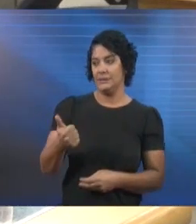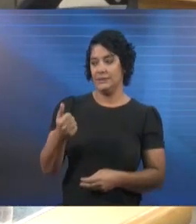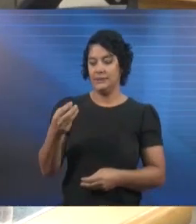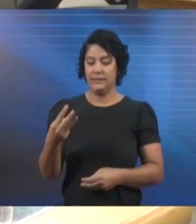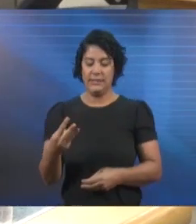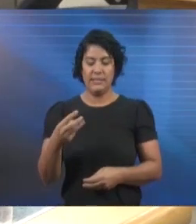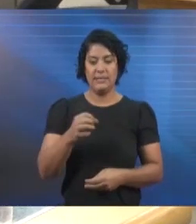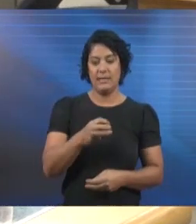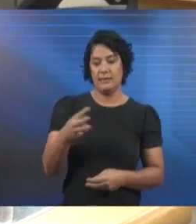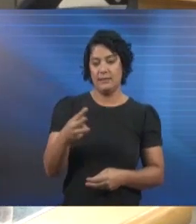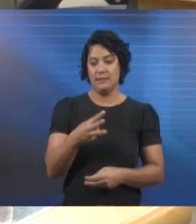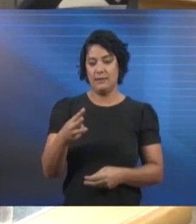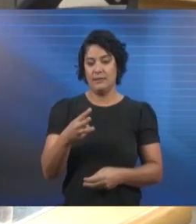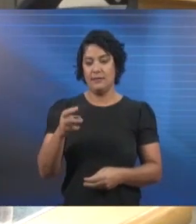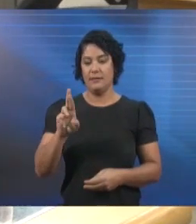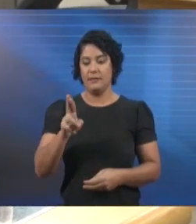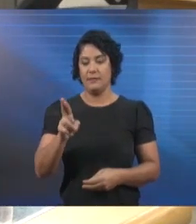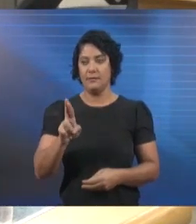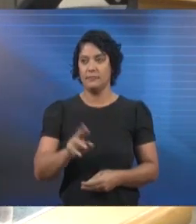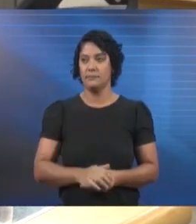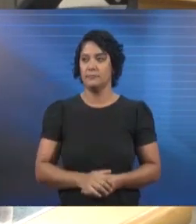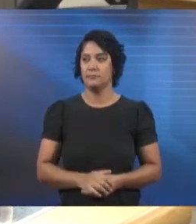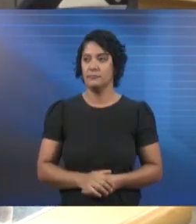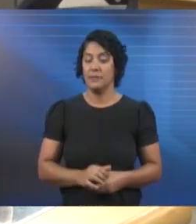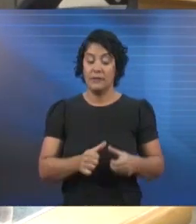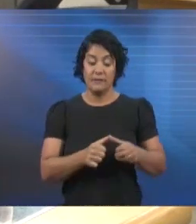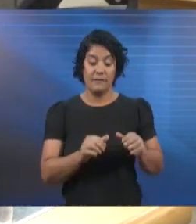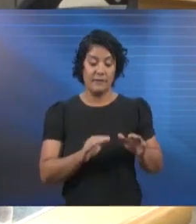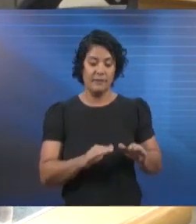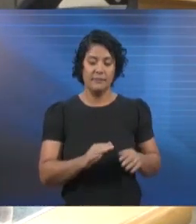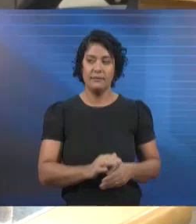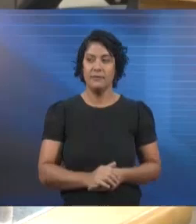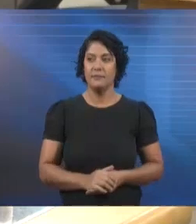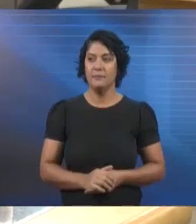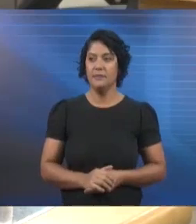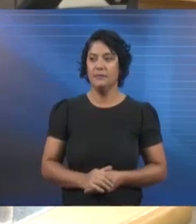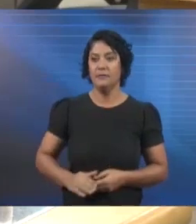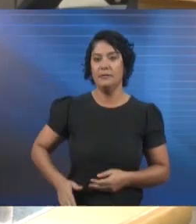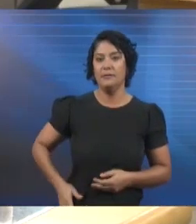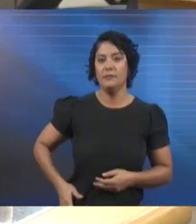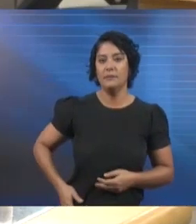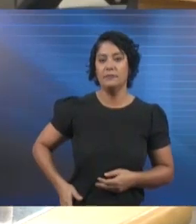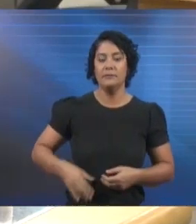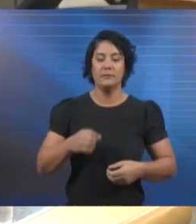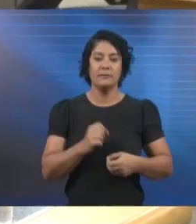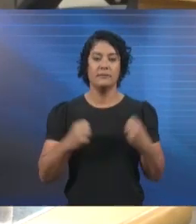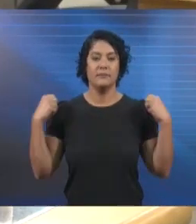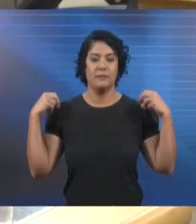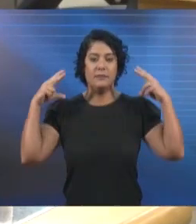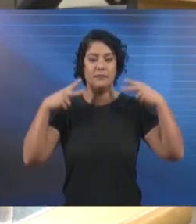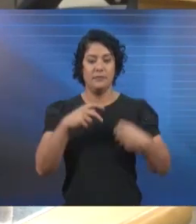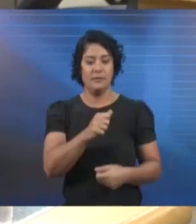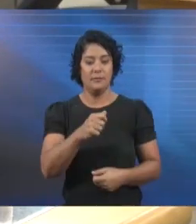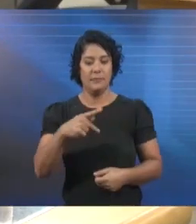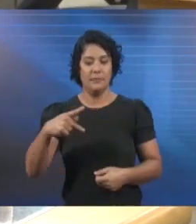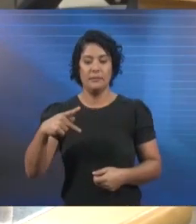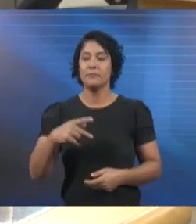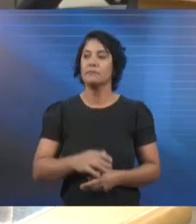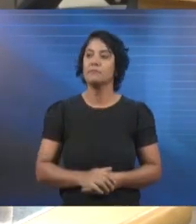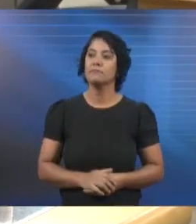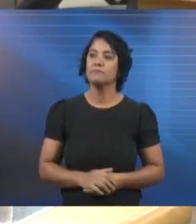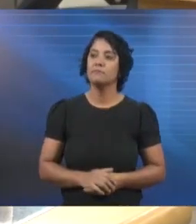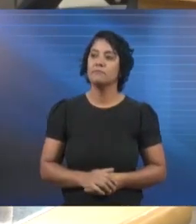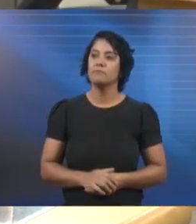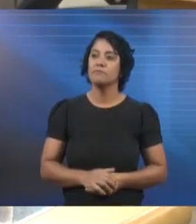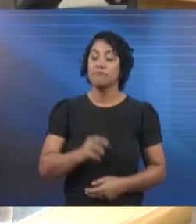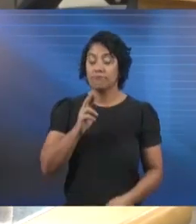a r 33 poderão ficar no bolso do motorista por aplicativo Isso